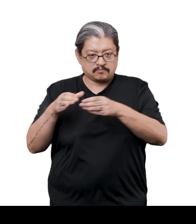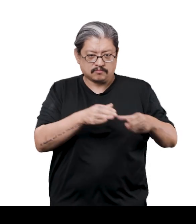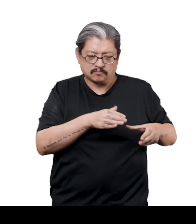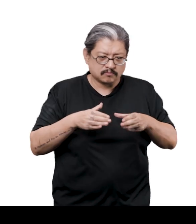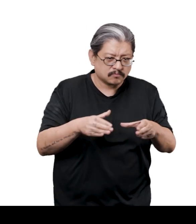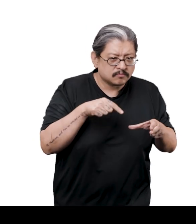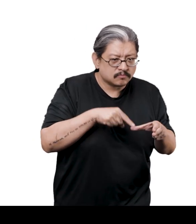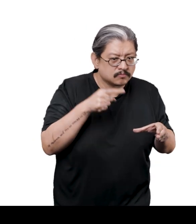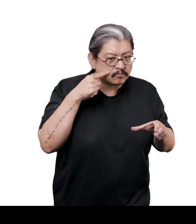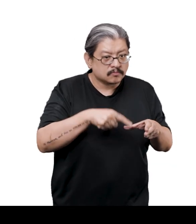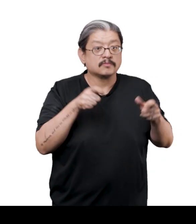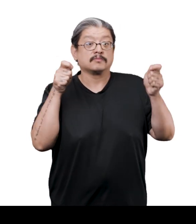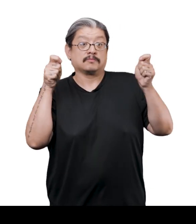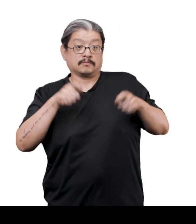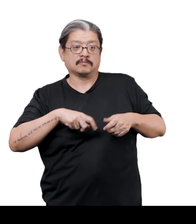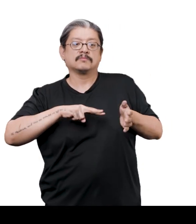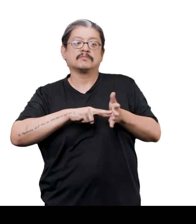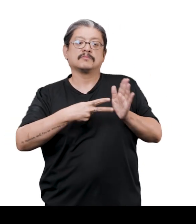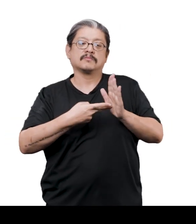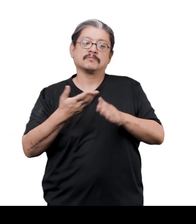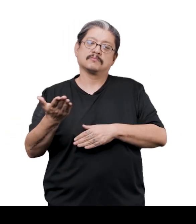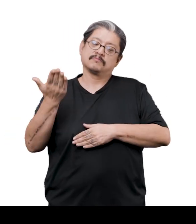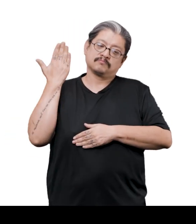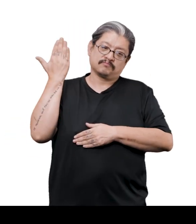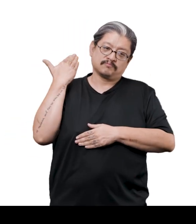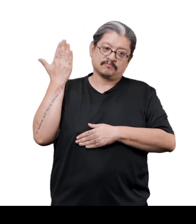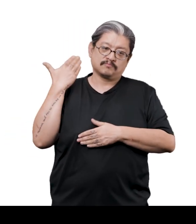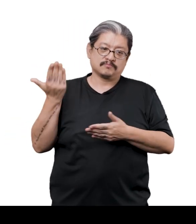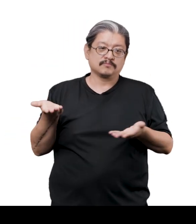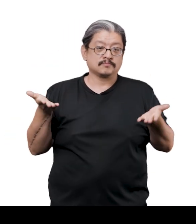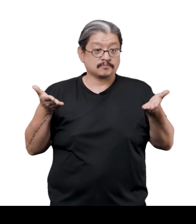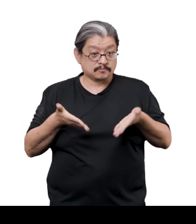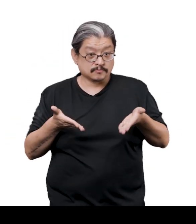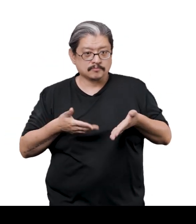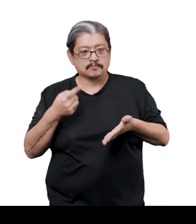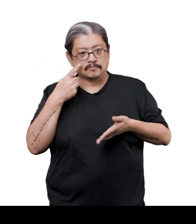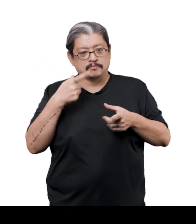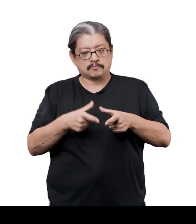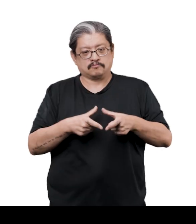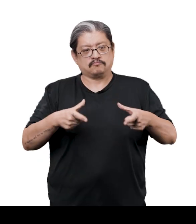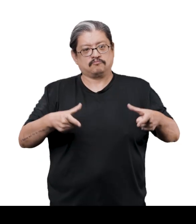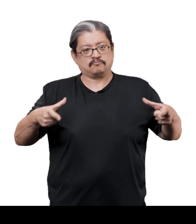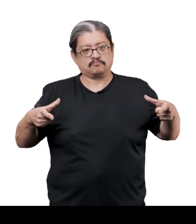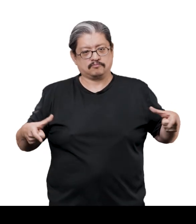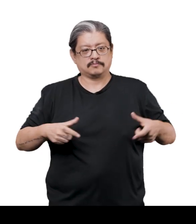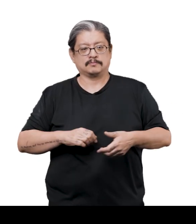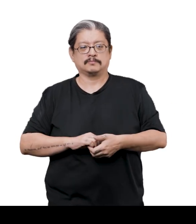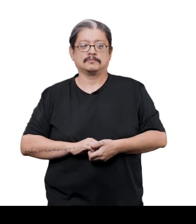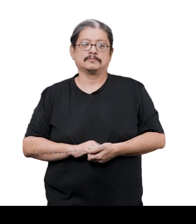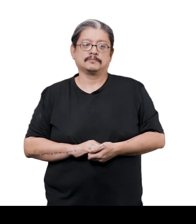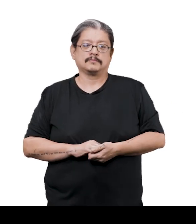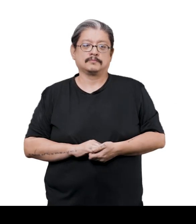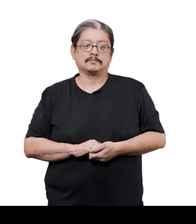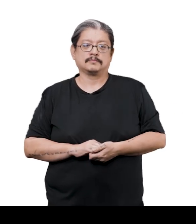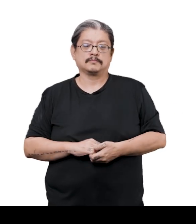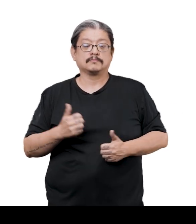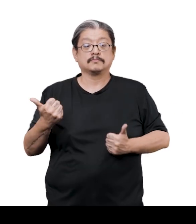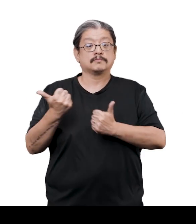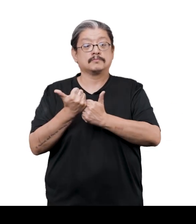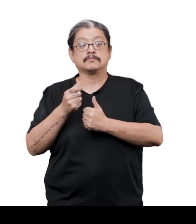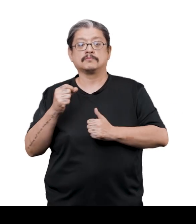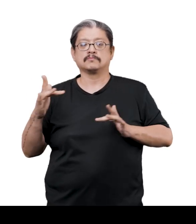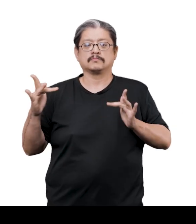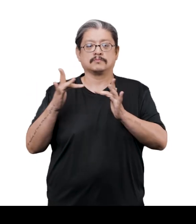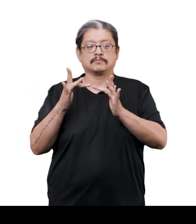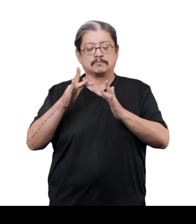modo, retratos dos troncos que elas foram um dia. O papel, como suporte, se transforma num espaço de